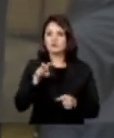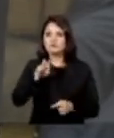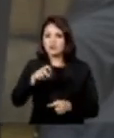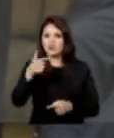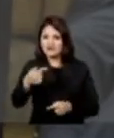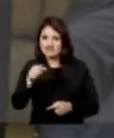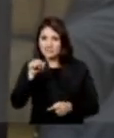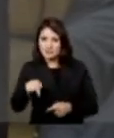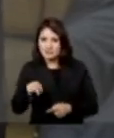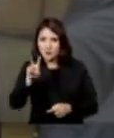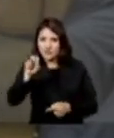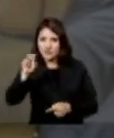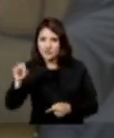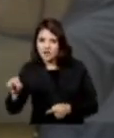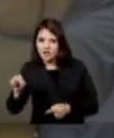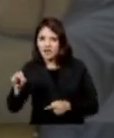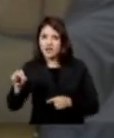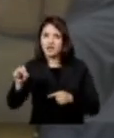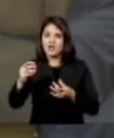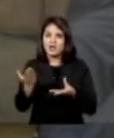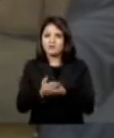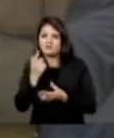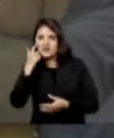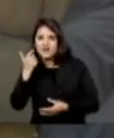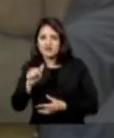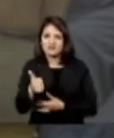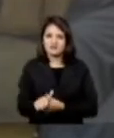recursos, acordos analisados,